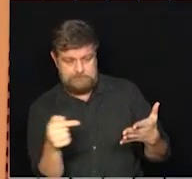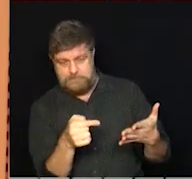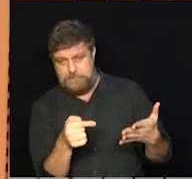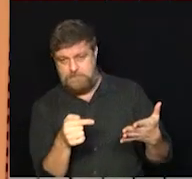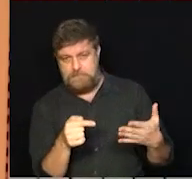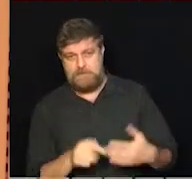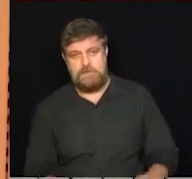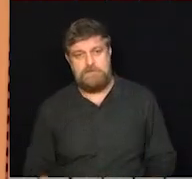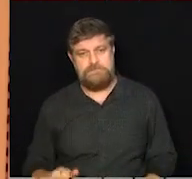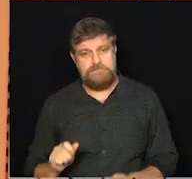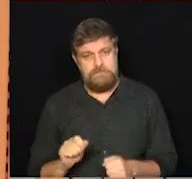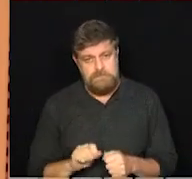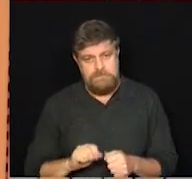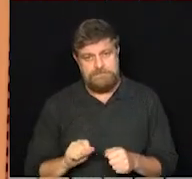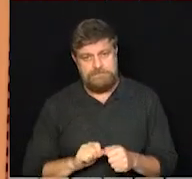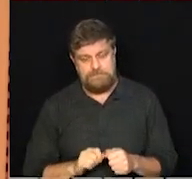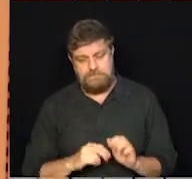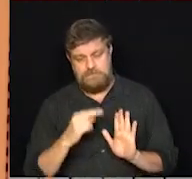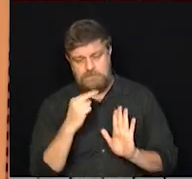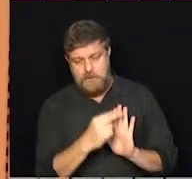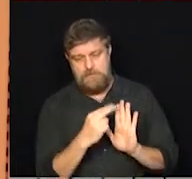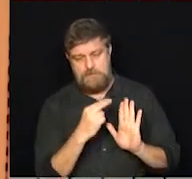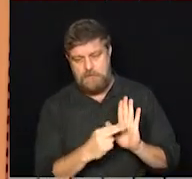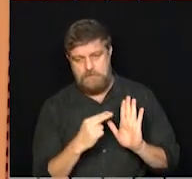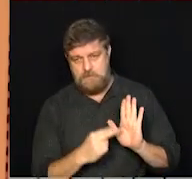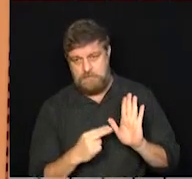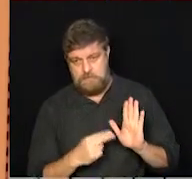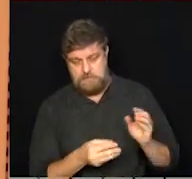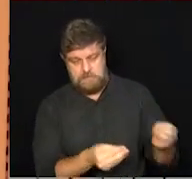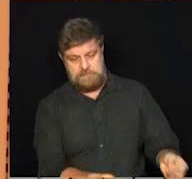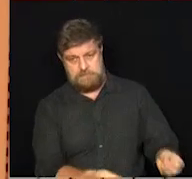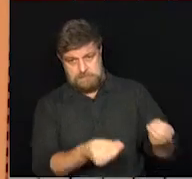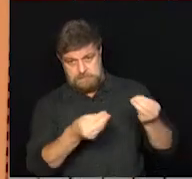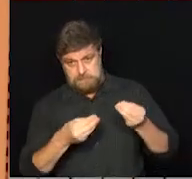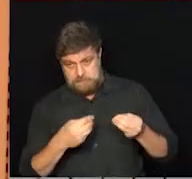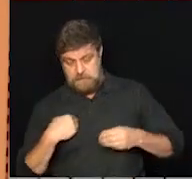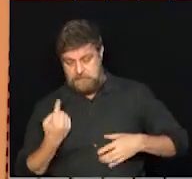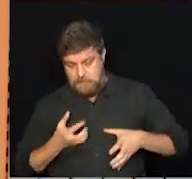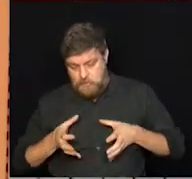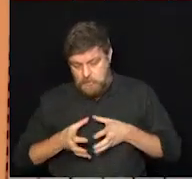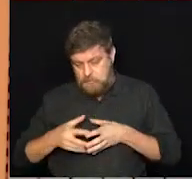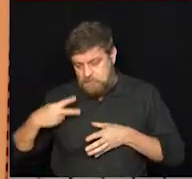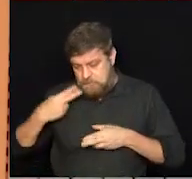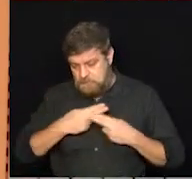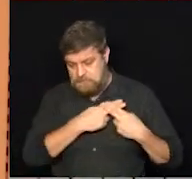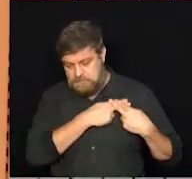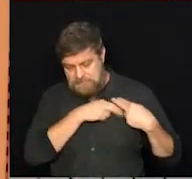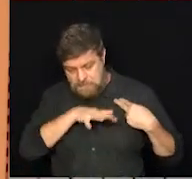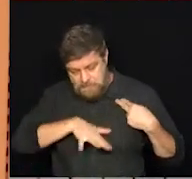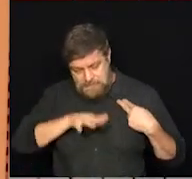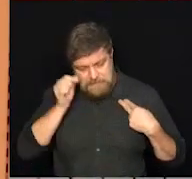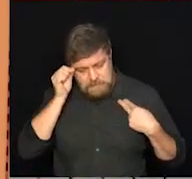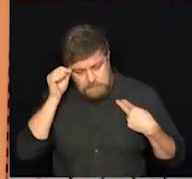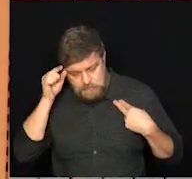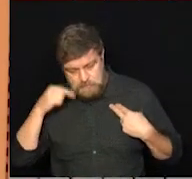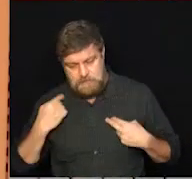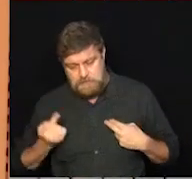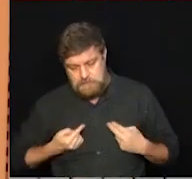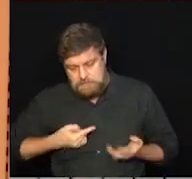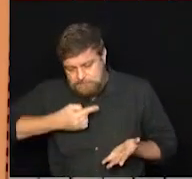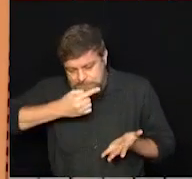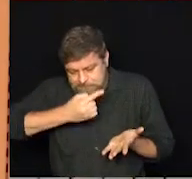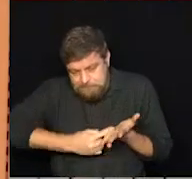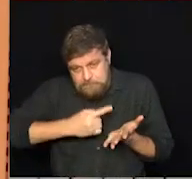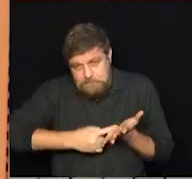motivou imobilizou abaixo-assinado seja encaminhado para essa comissão e é nós já nos